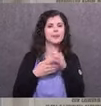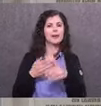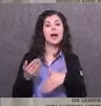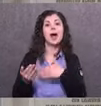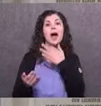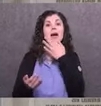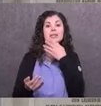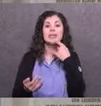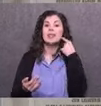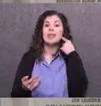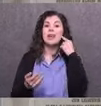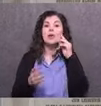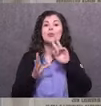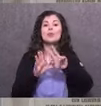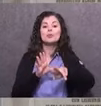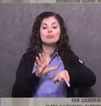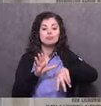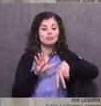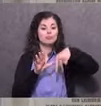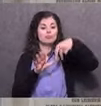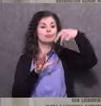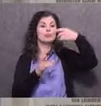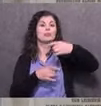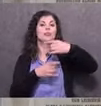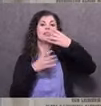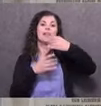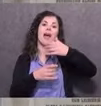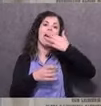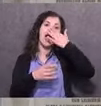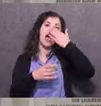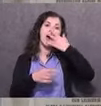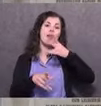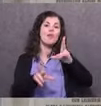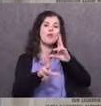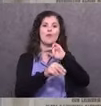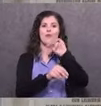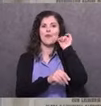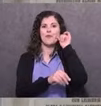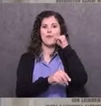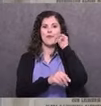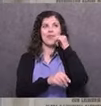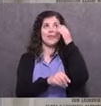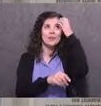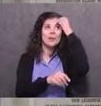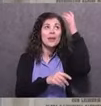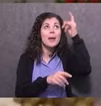convosco o vinho novo no reino de meu Pai.